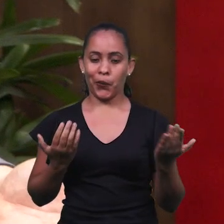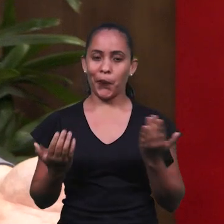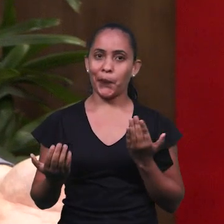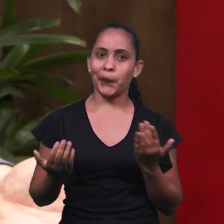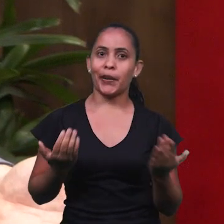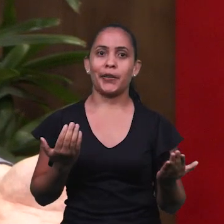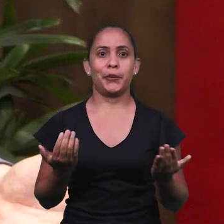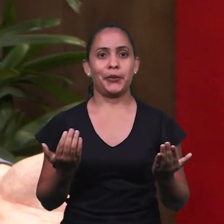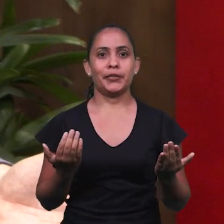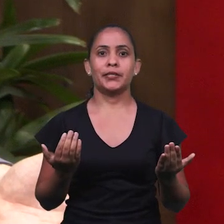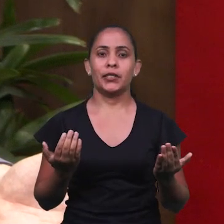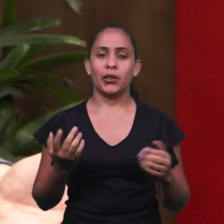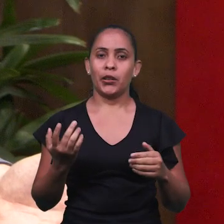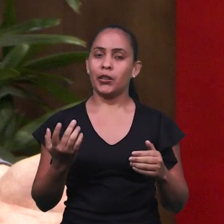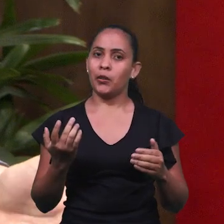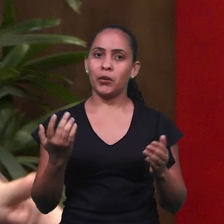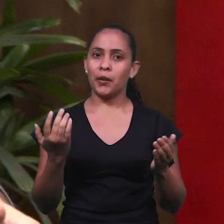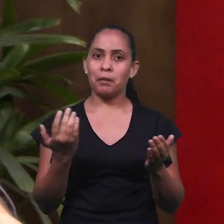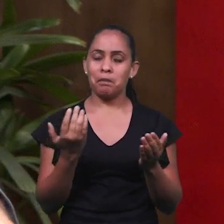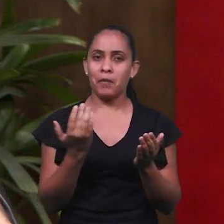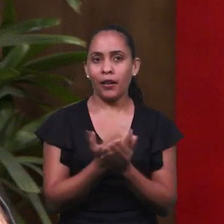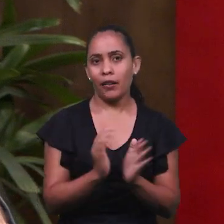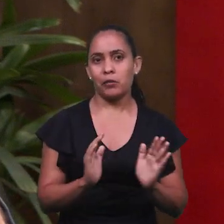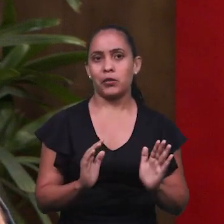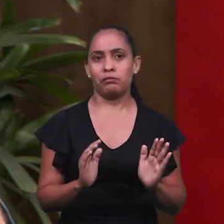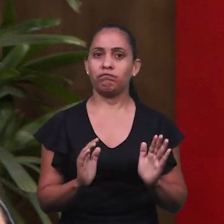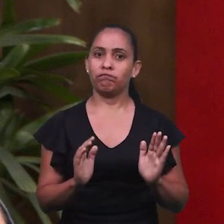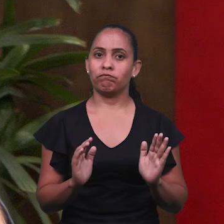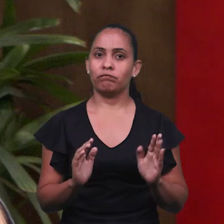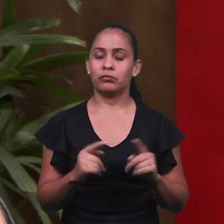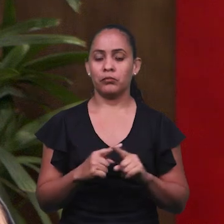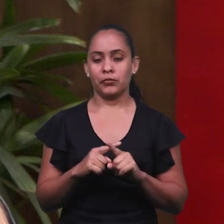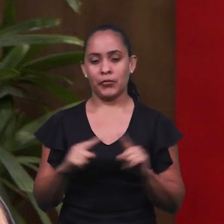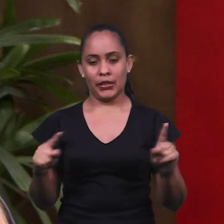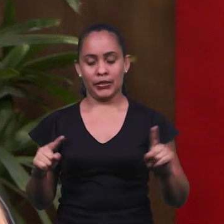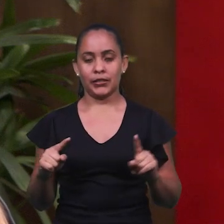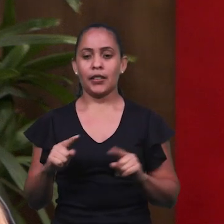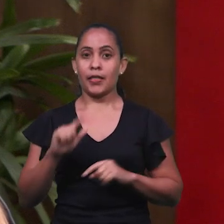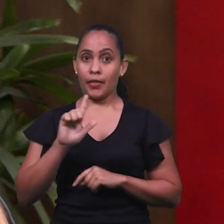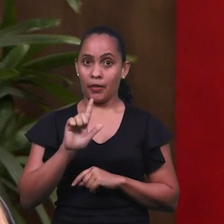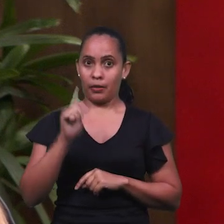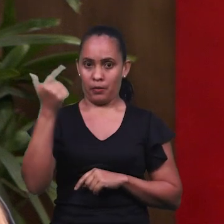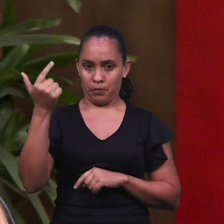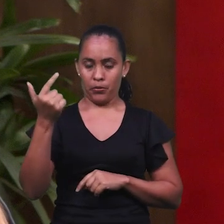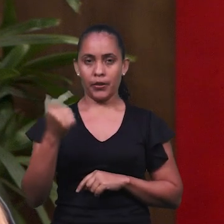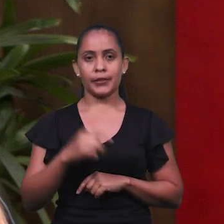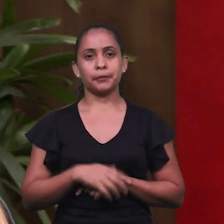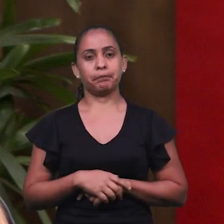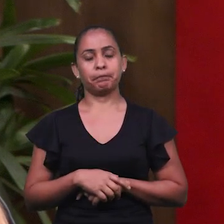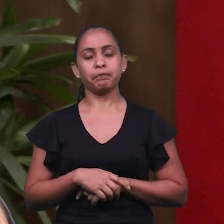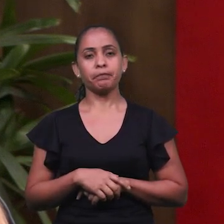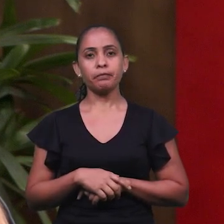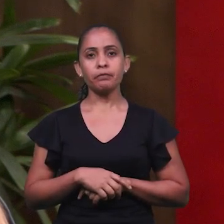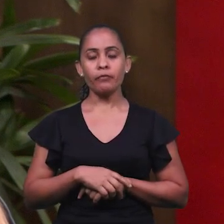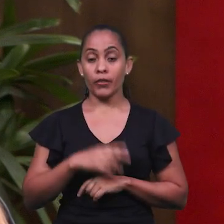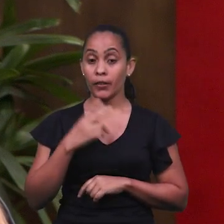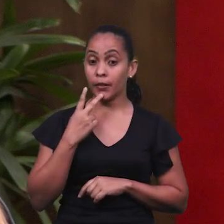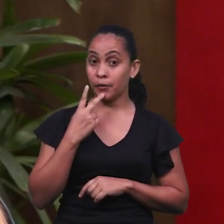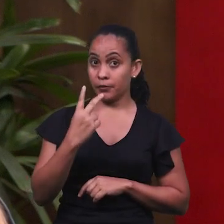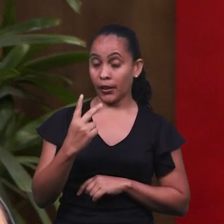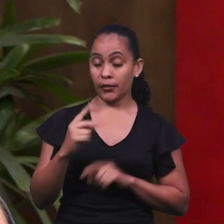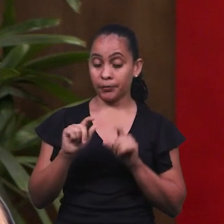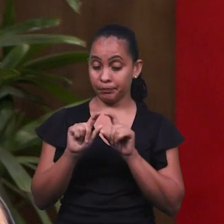comparou aquilo que era temporal. E aí, tem uma fala de Asaf, que eu acho que